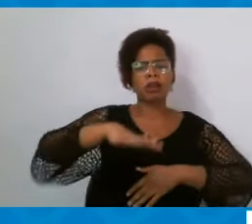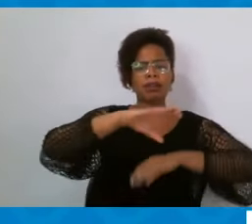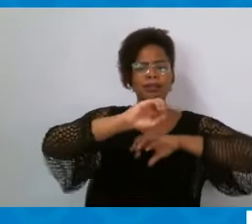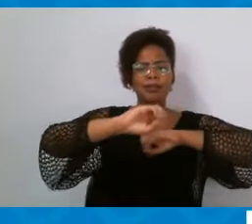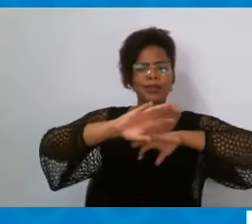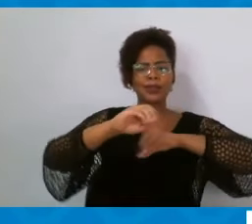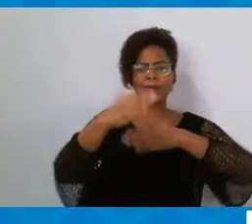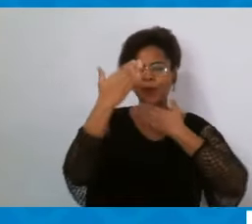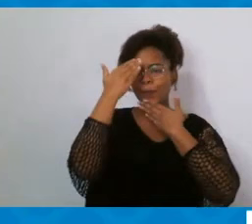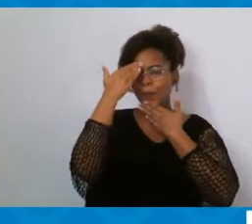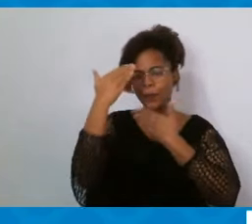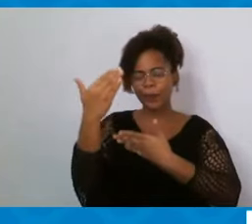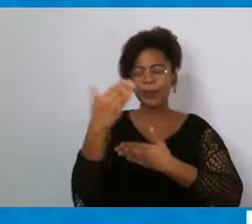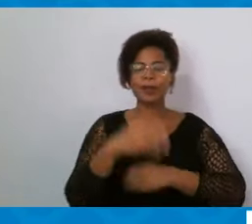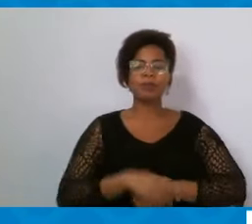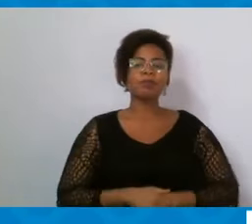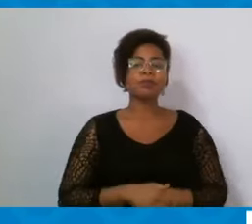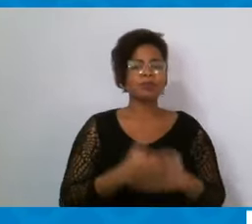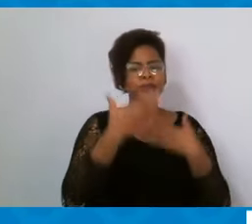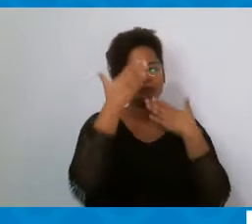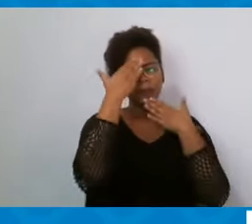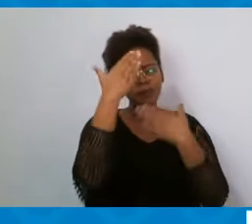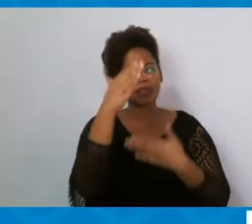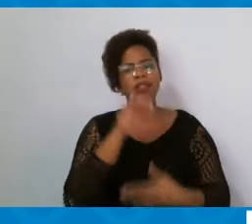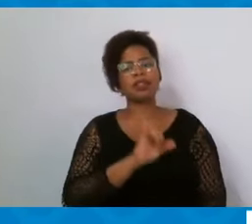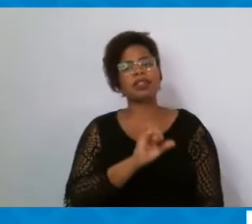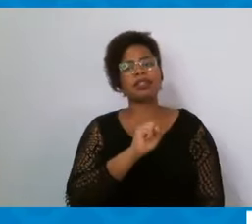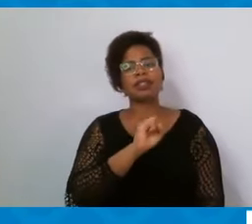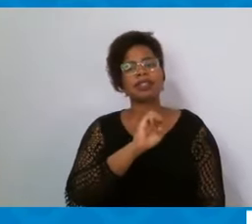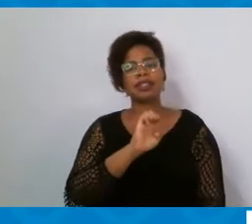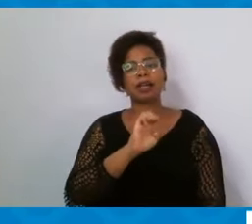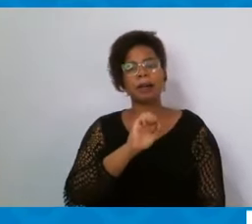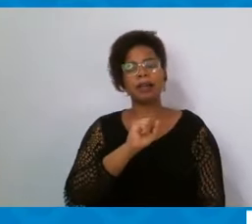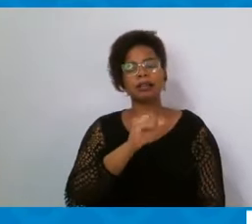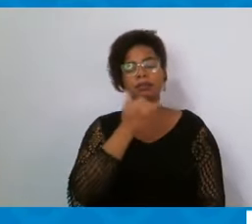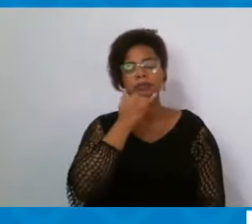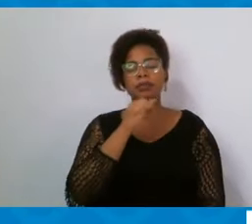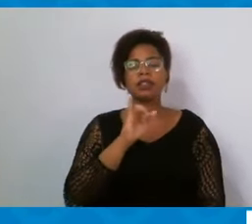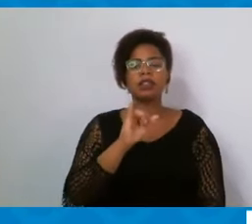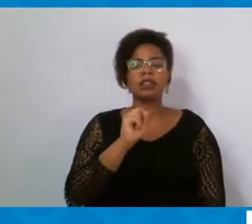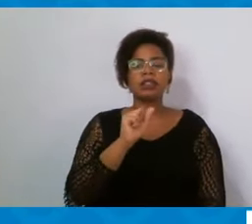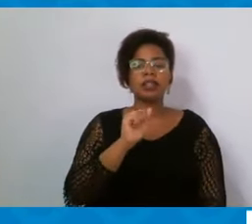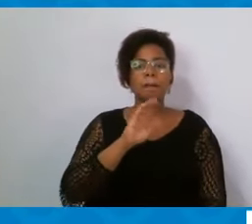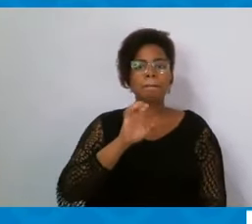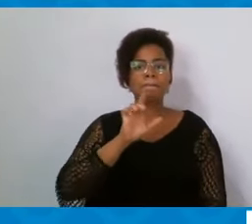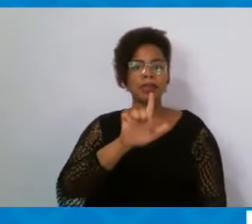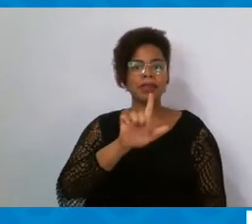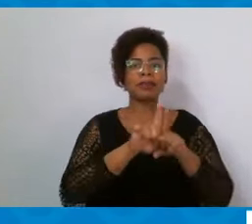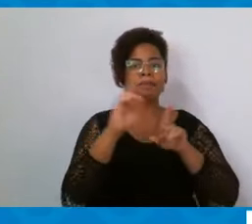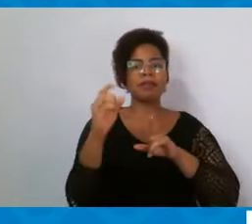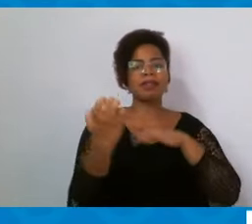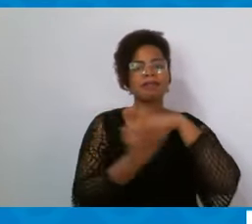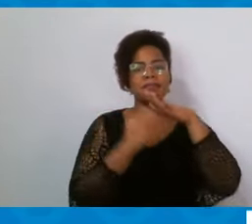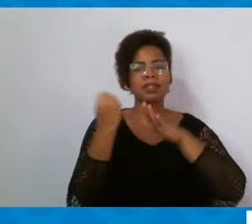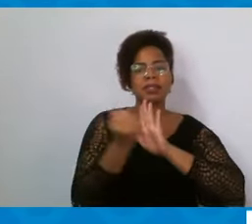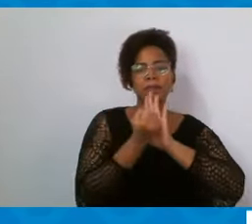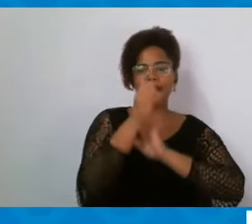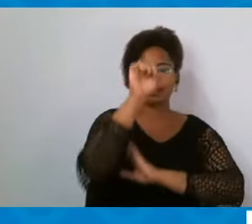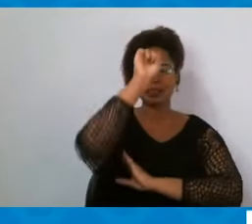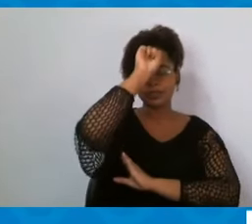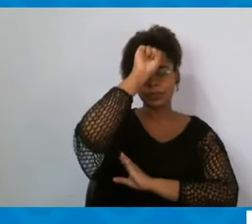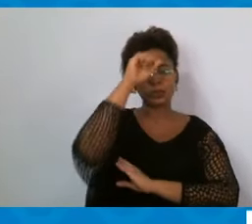Muito obrigado, Isabel. Obrigado à Samsung e ao Sempec pelo convite. Uma grande alegria conversar com essa audiência